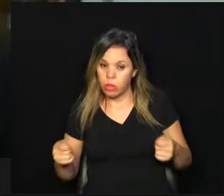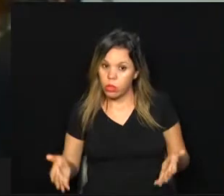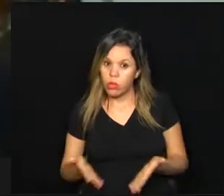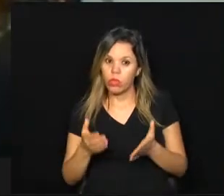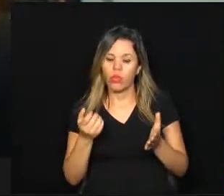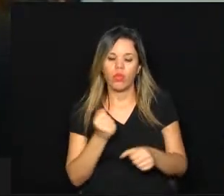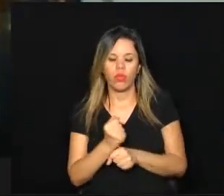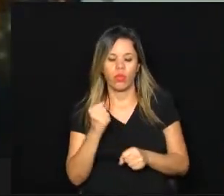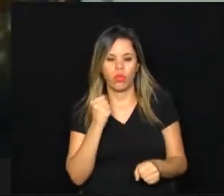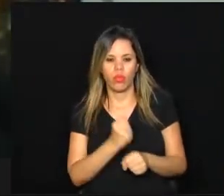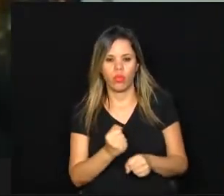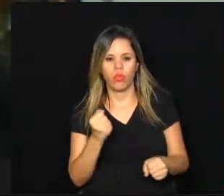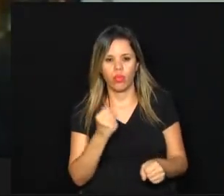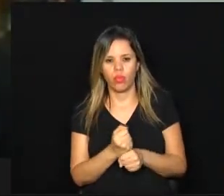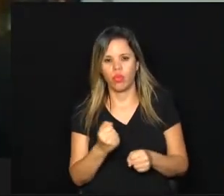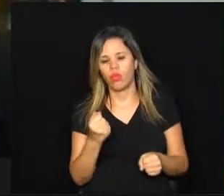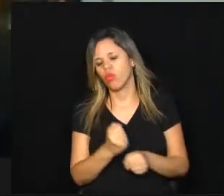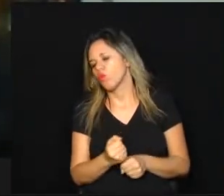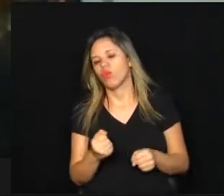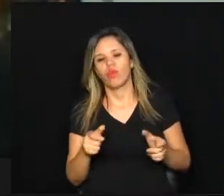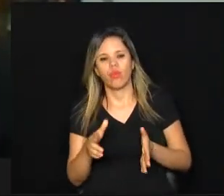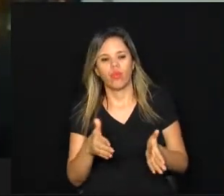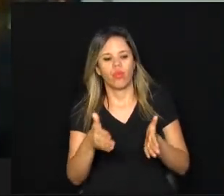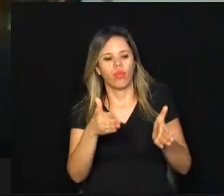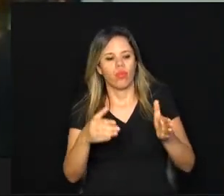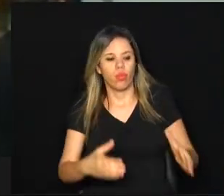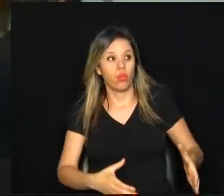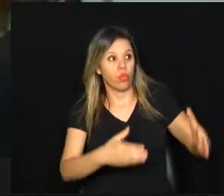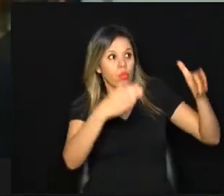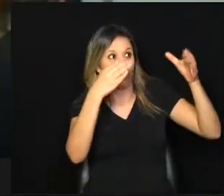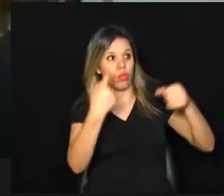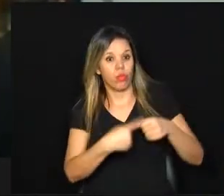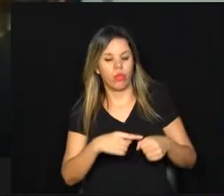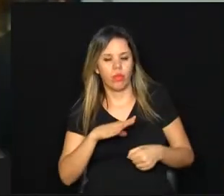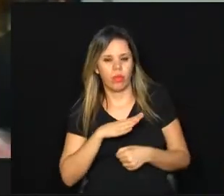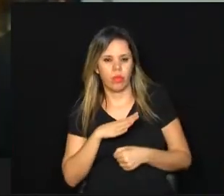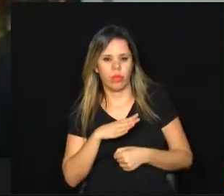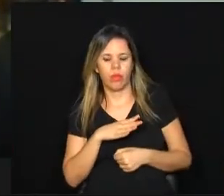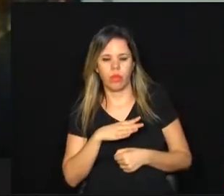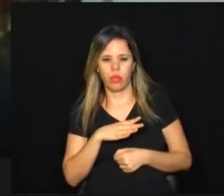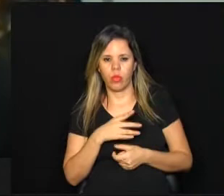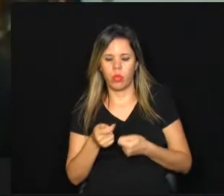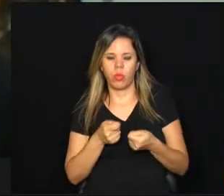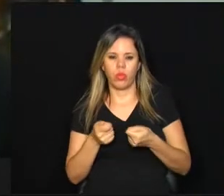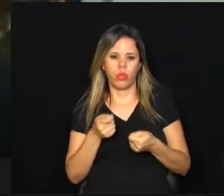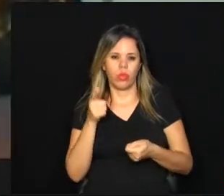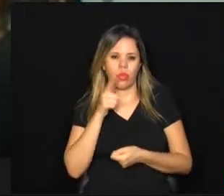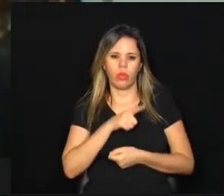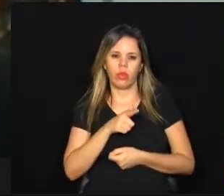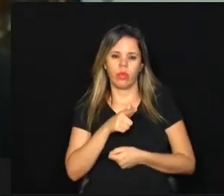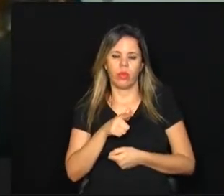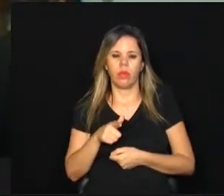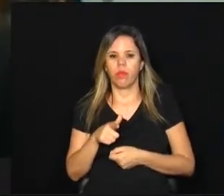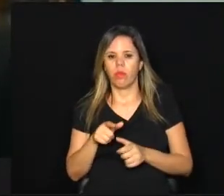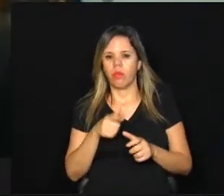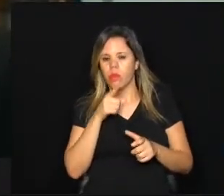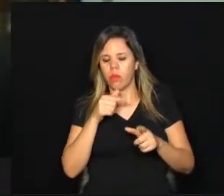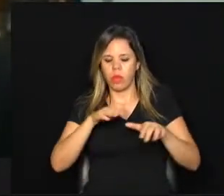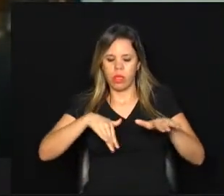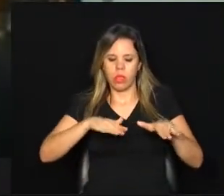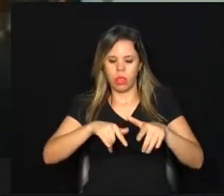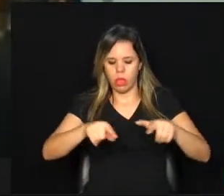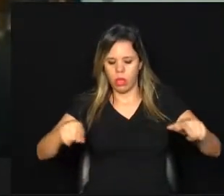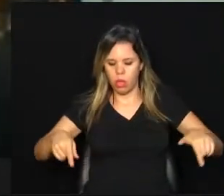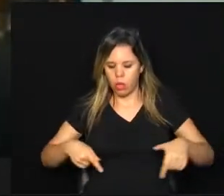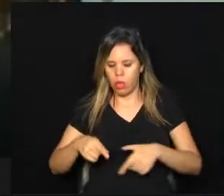de reservatórios municipais. Temos bacias de retenção, que a gente chama de piscinões ecológicos. Temos,